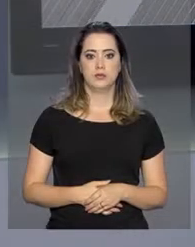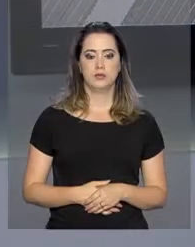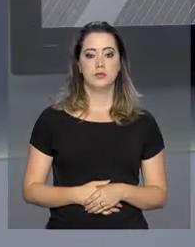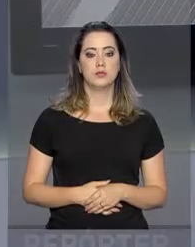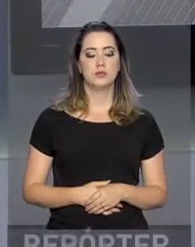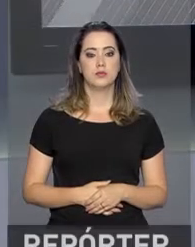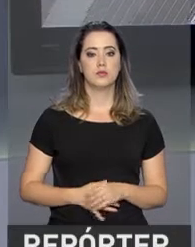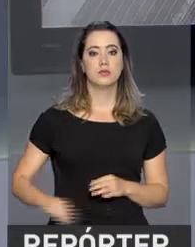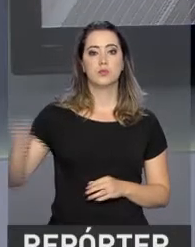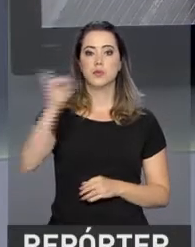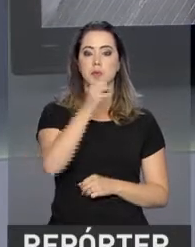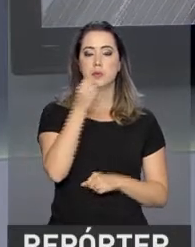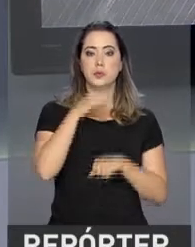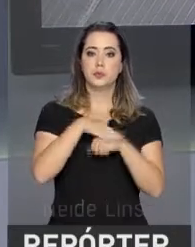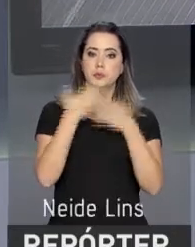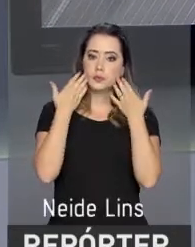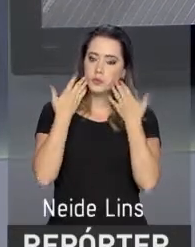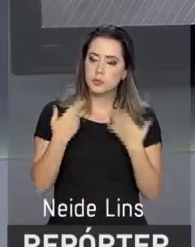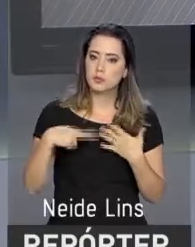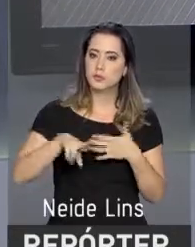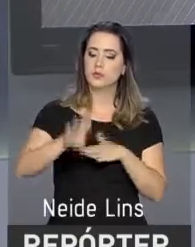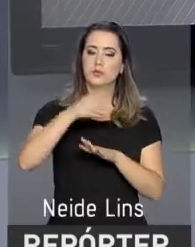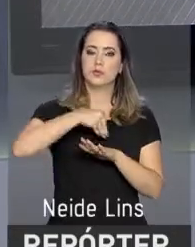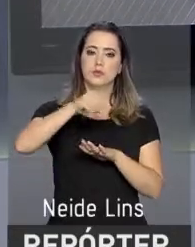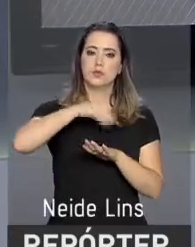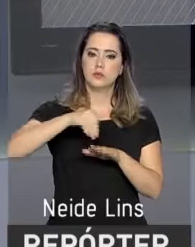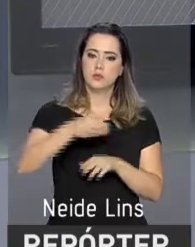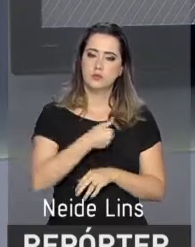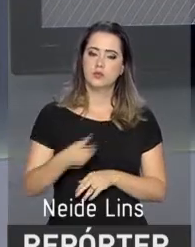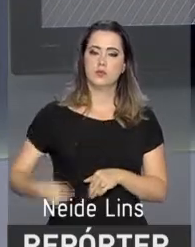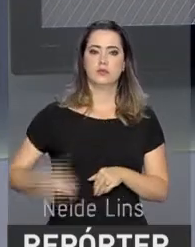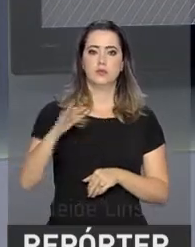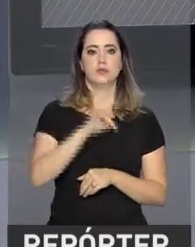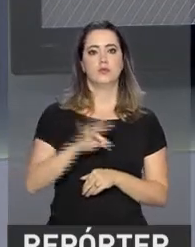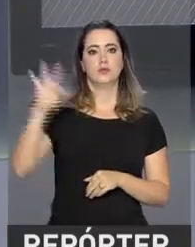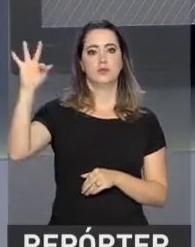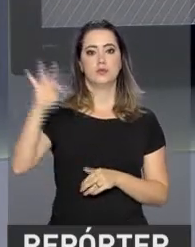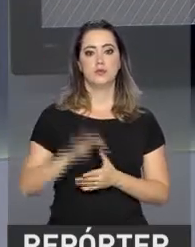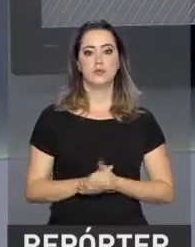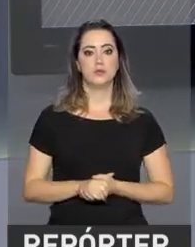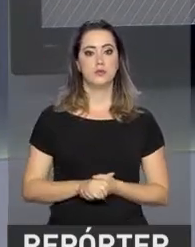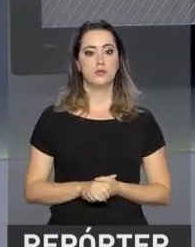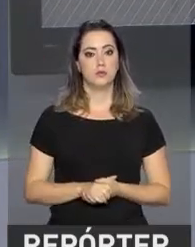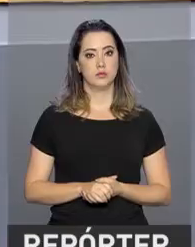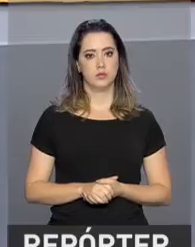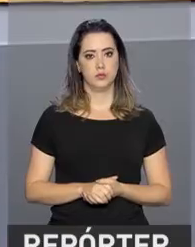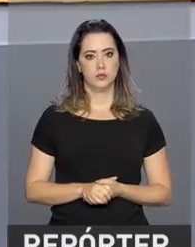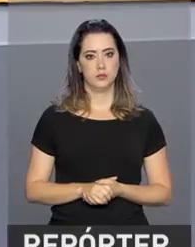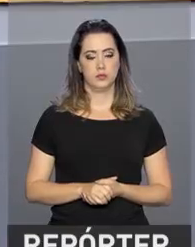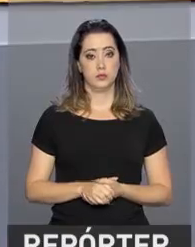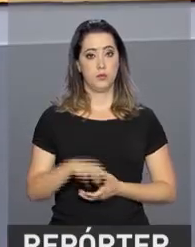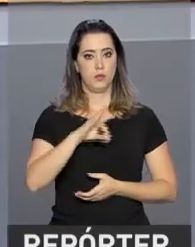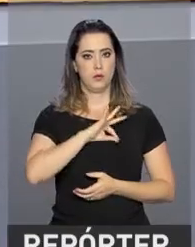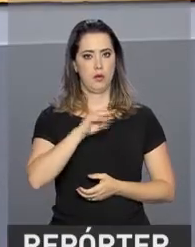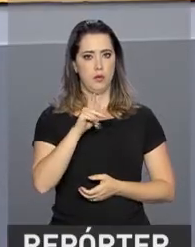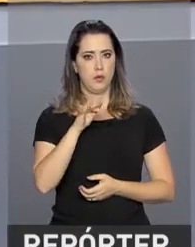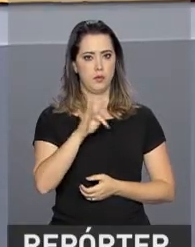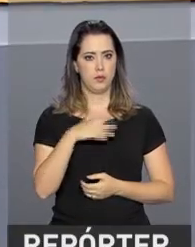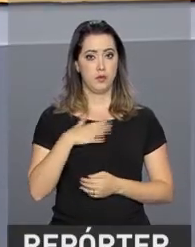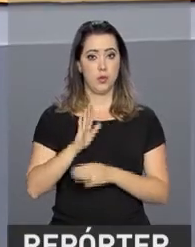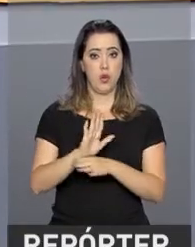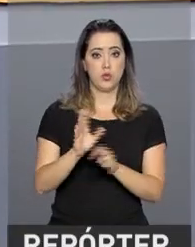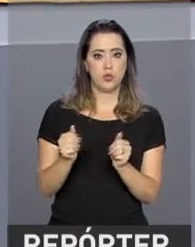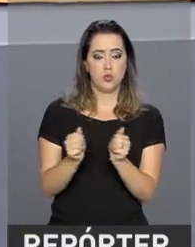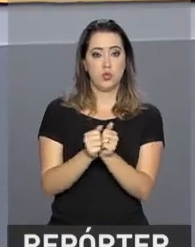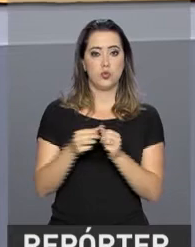olá boa noite estamos de volta com o repórter nbr e as notícias do governo federal a polícia federal com o apoio